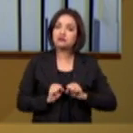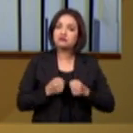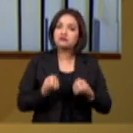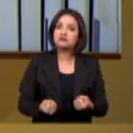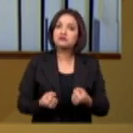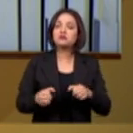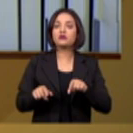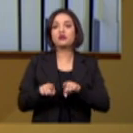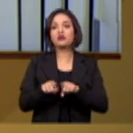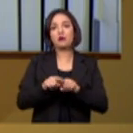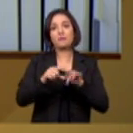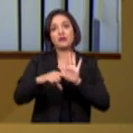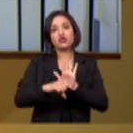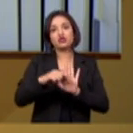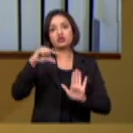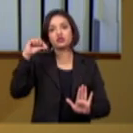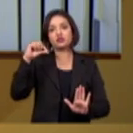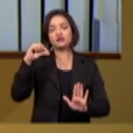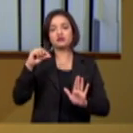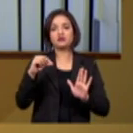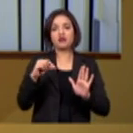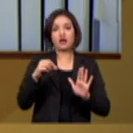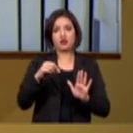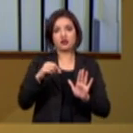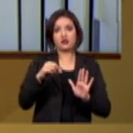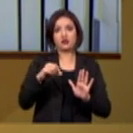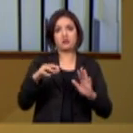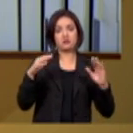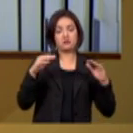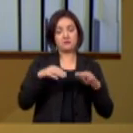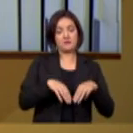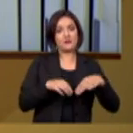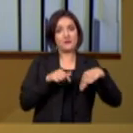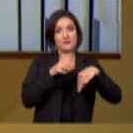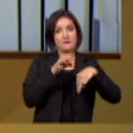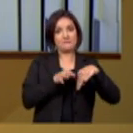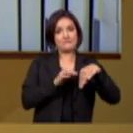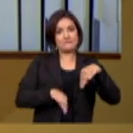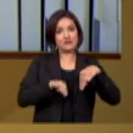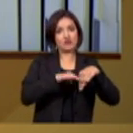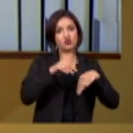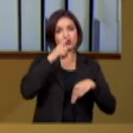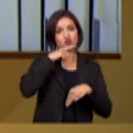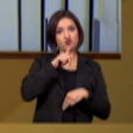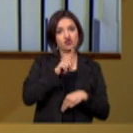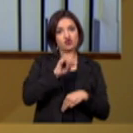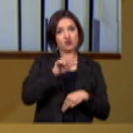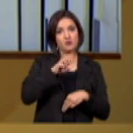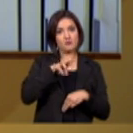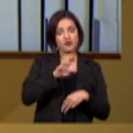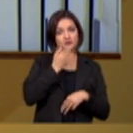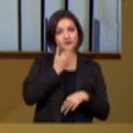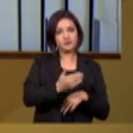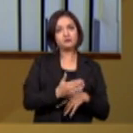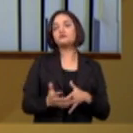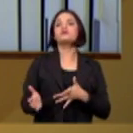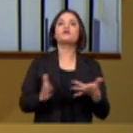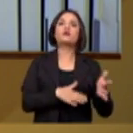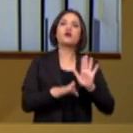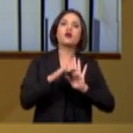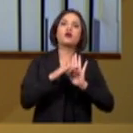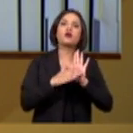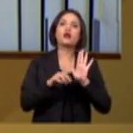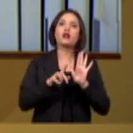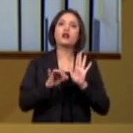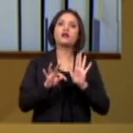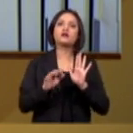quanto de destaque o destaque foi pedido pelo ministro gilmar mendes nesta lista os